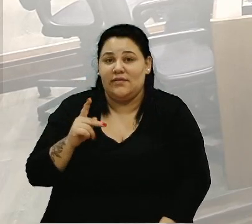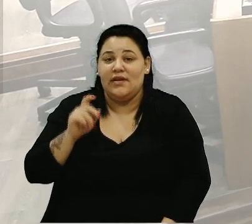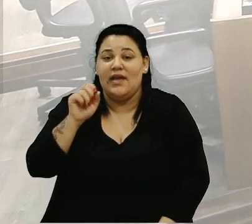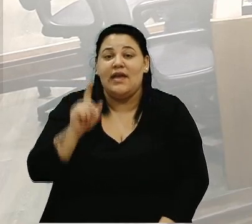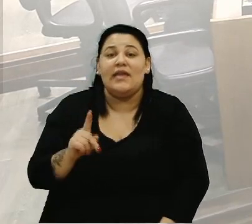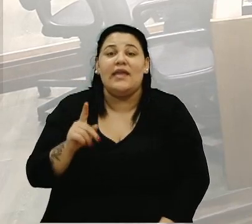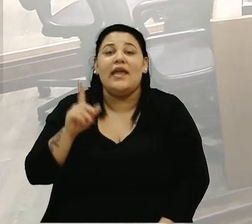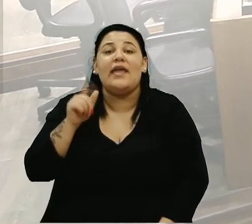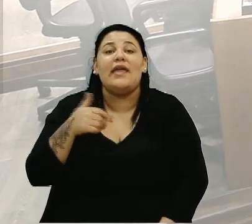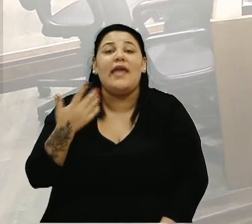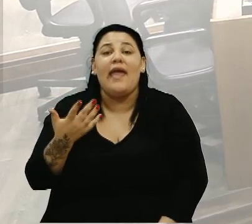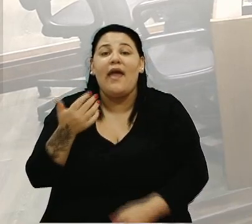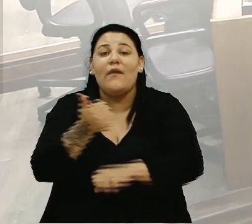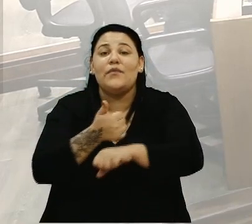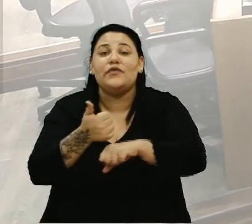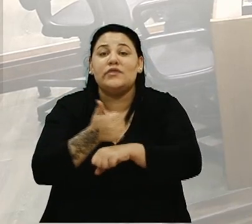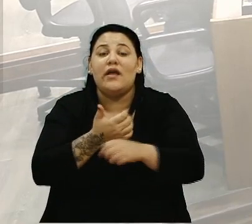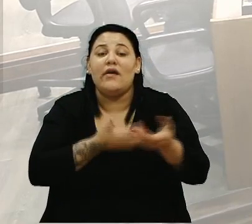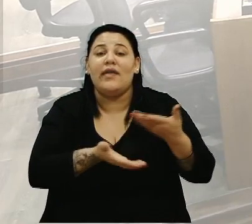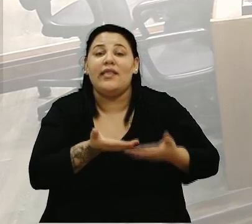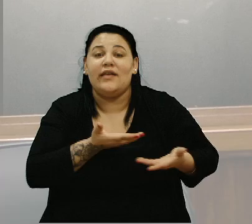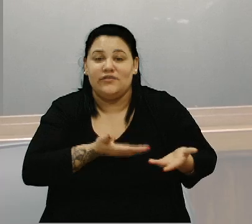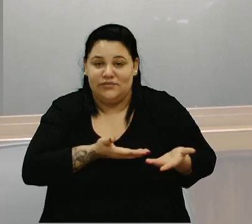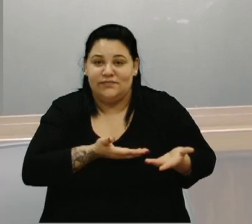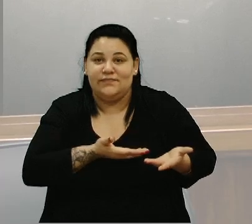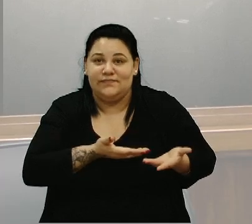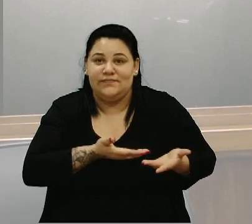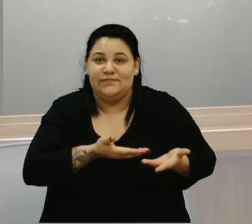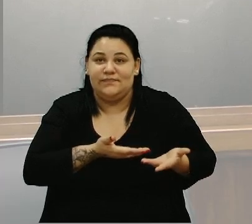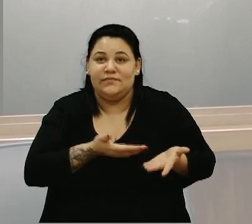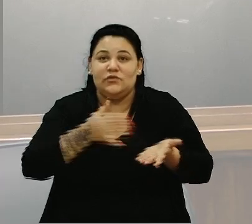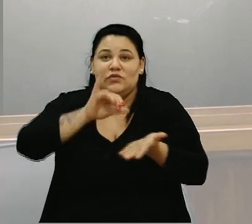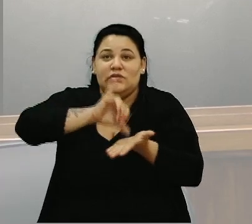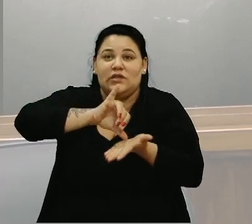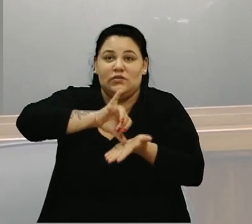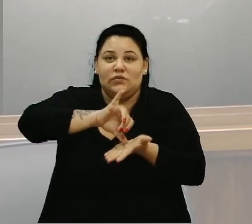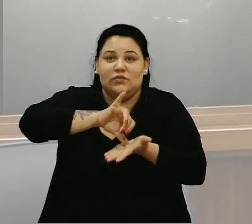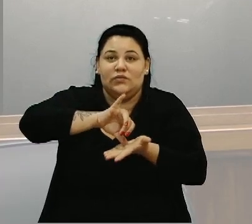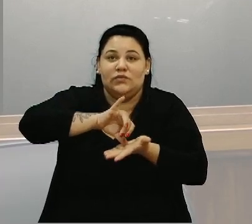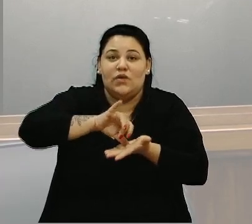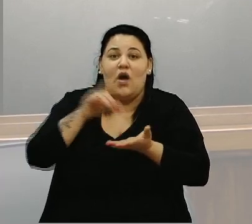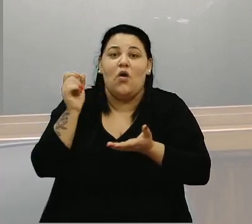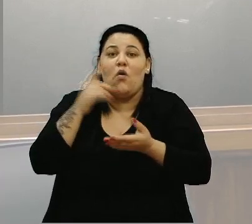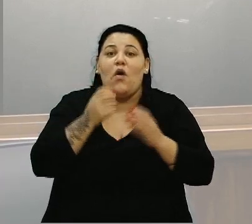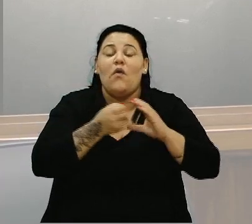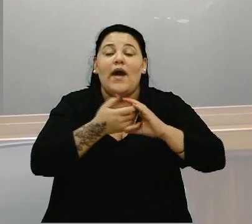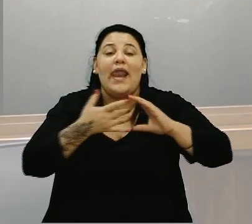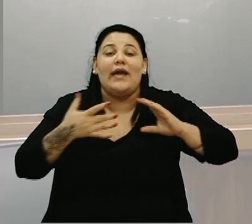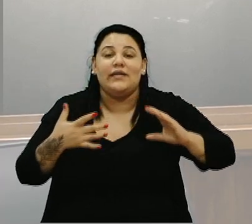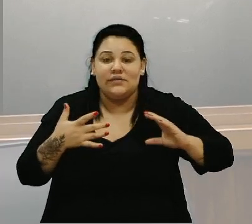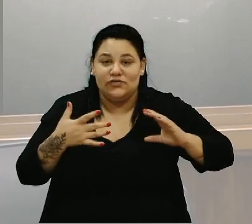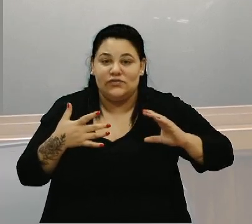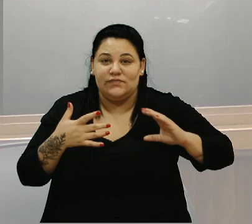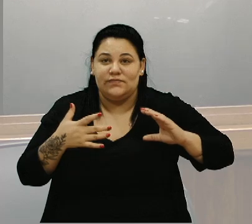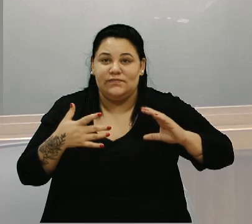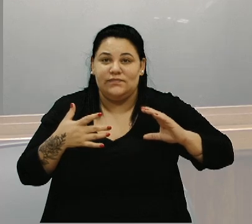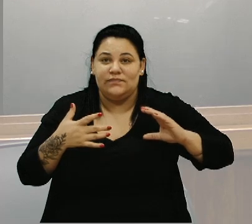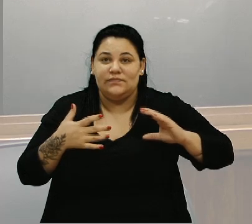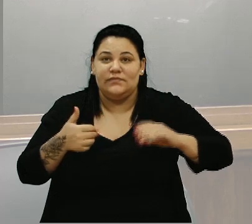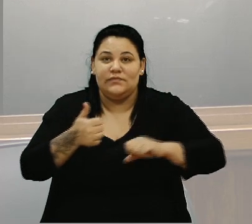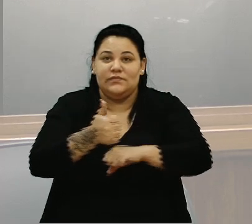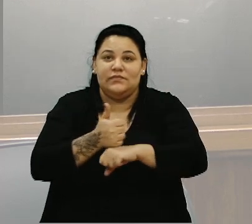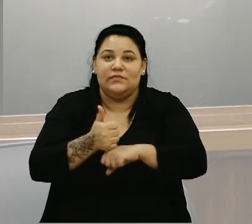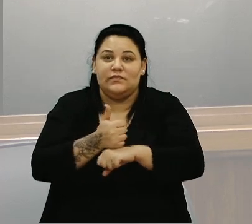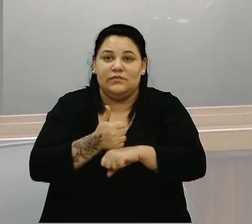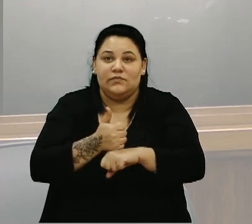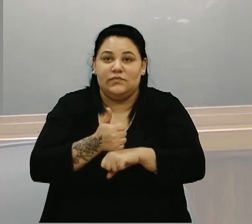os profissionais que atendem nesse centro? Quais características esses